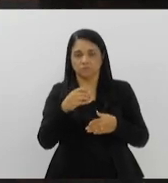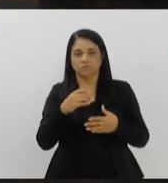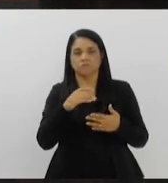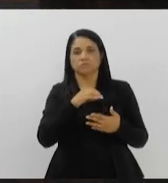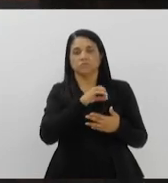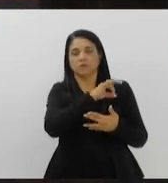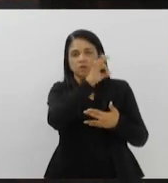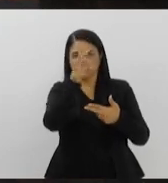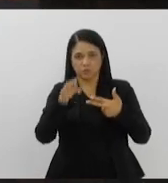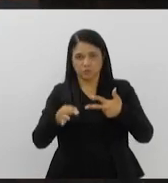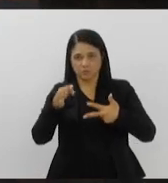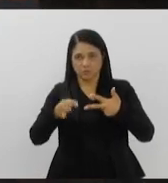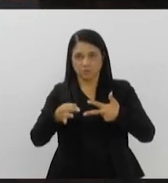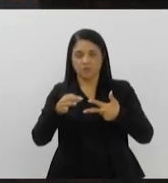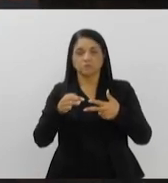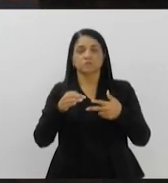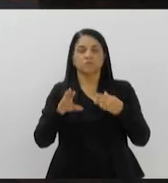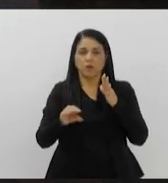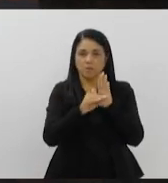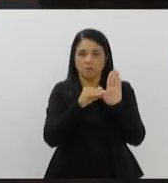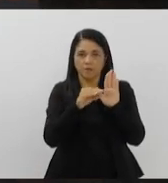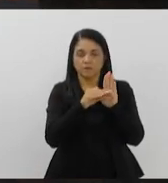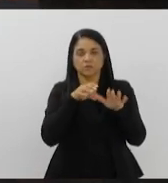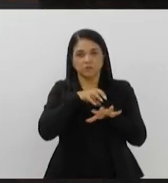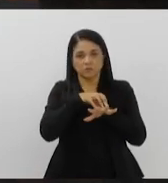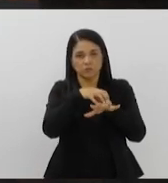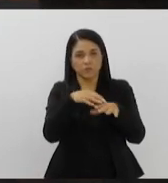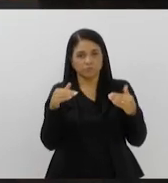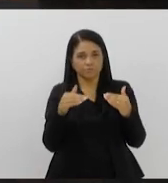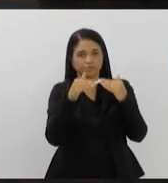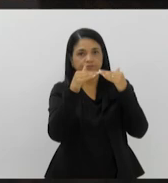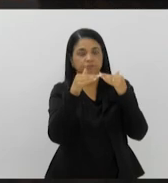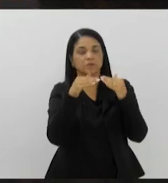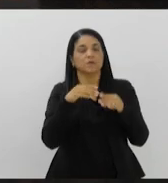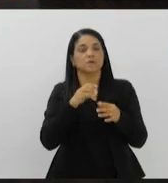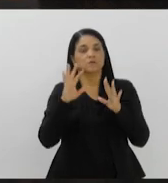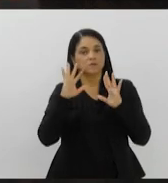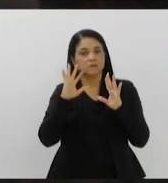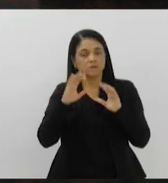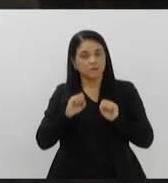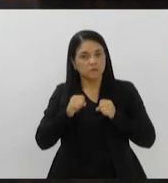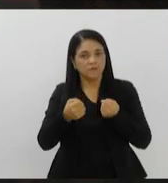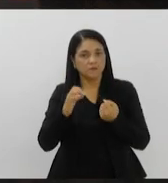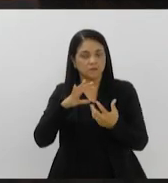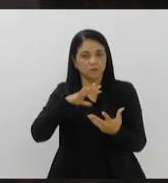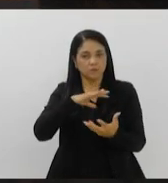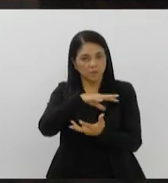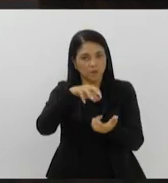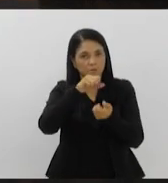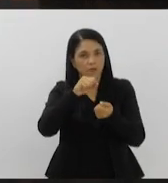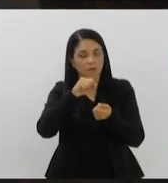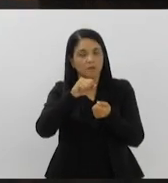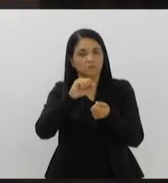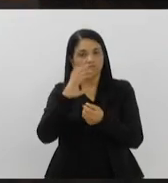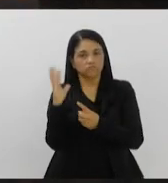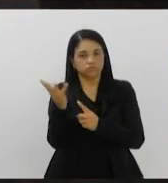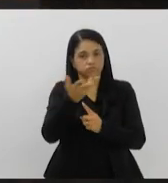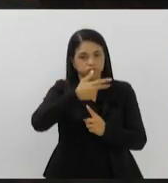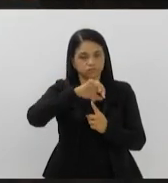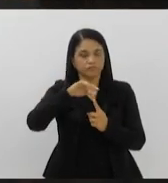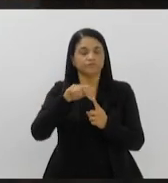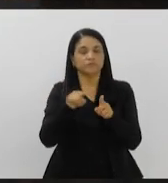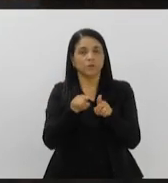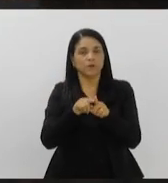com emenda, de transportes favorável, de defesa do meio ambiente favorável. Relatores, deputados Verônica Lima, Dionísio